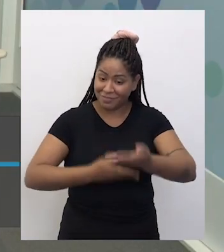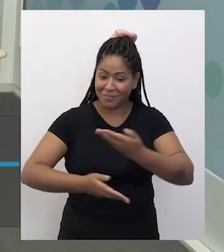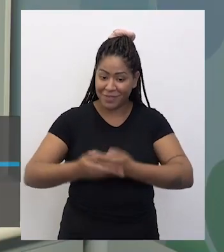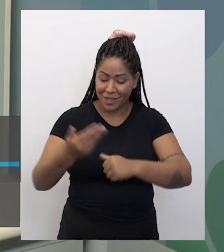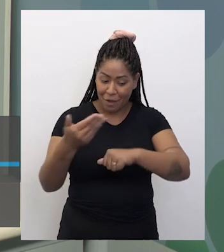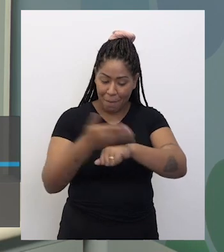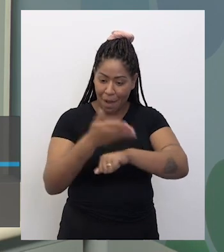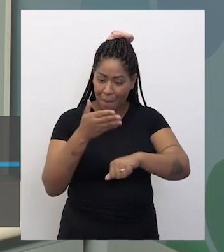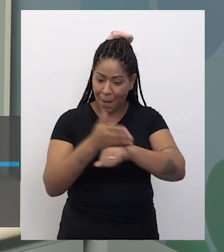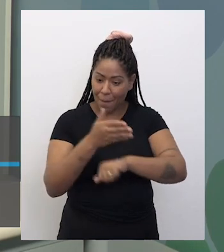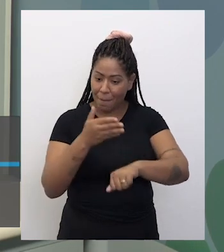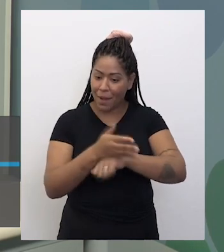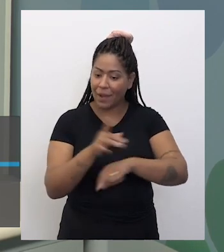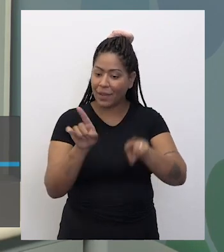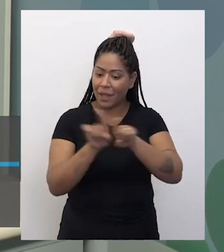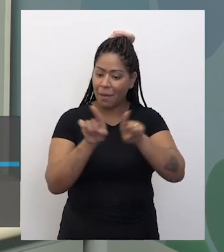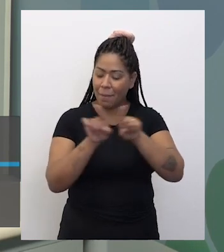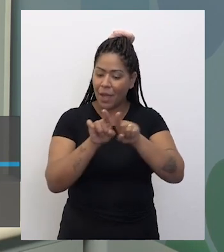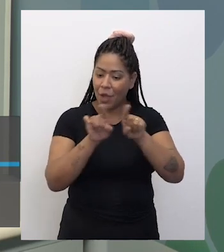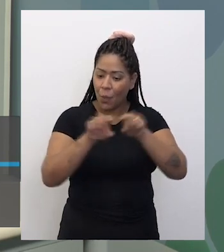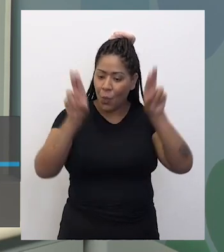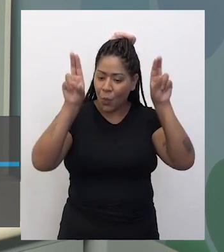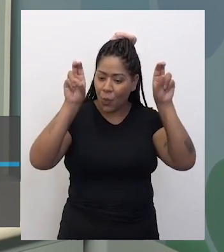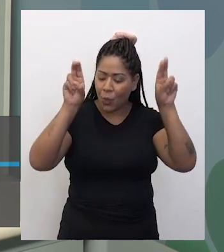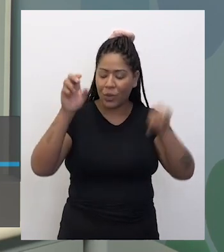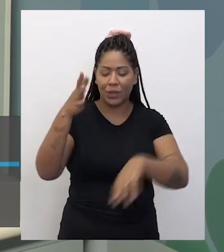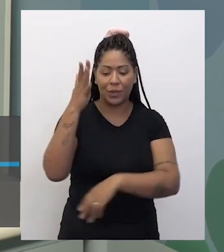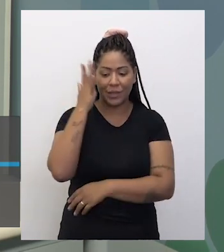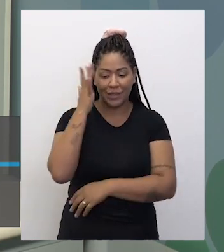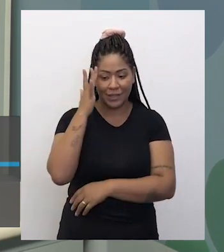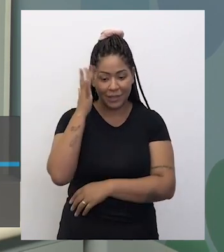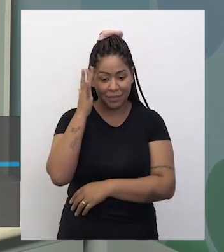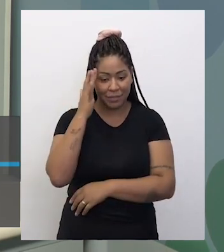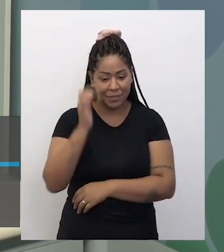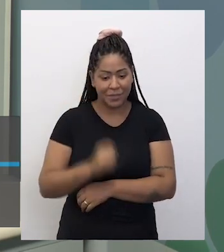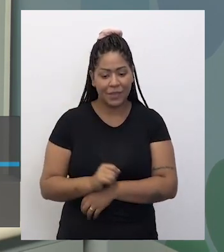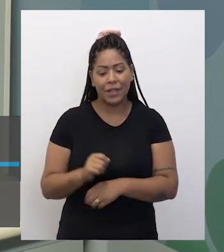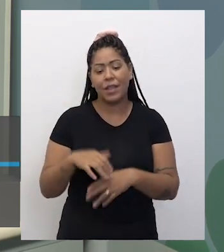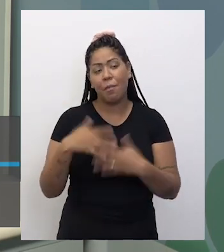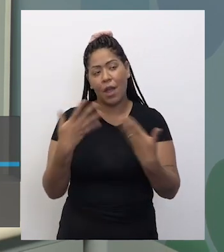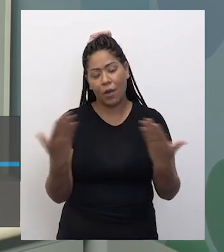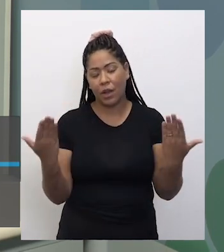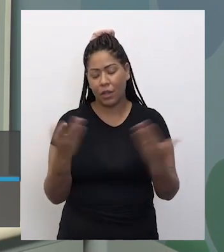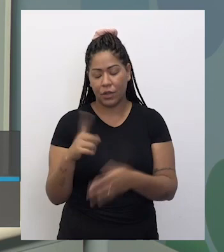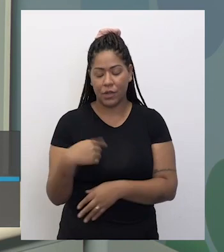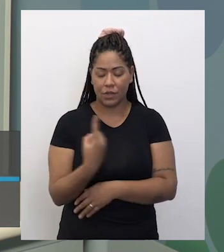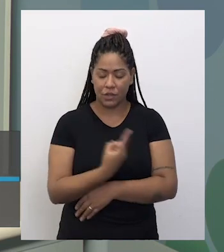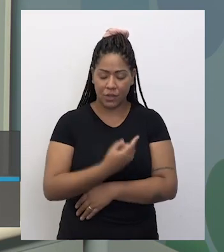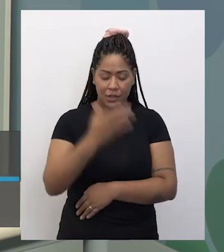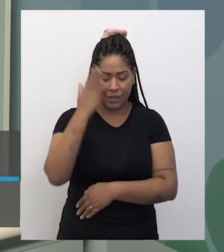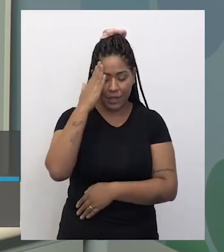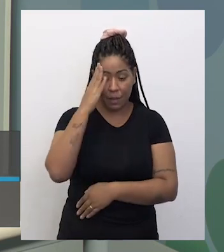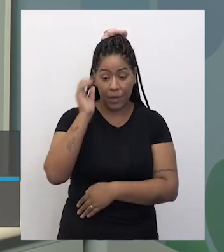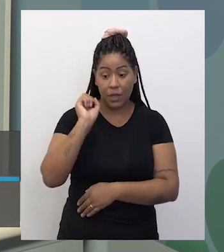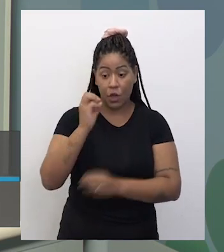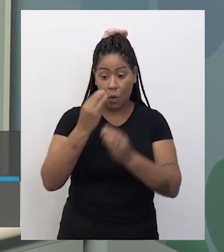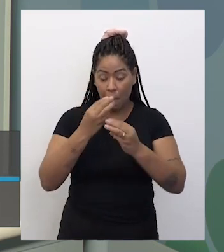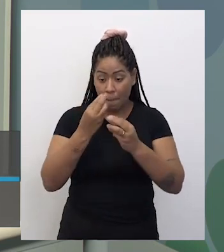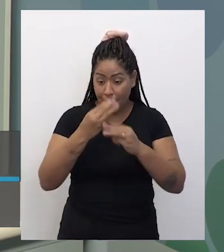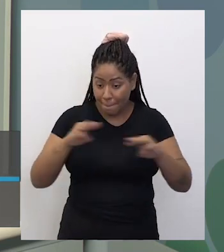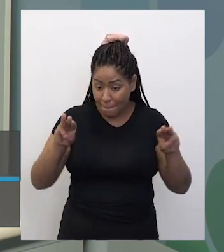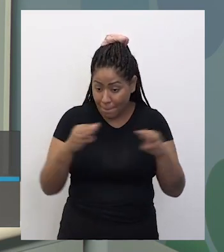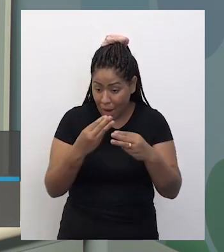participando, entender o contexto, que é uma linha tênue. E agora que já sabemos que o marketing, no caso a propaganda especificamente, ela tem